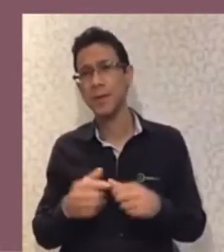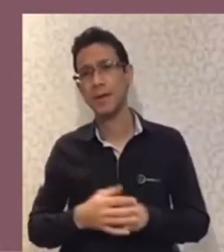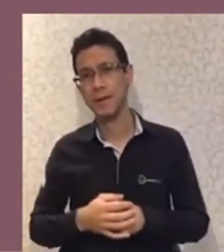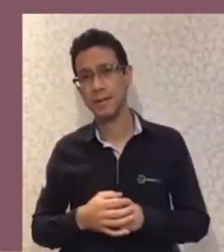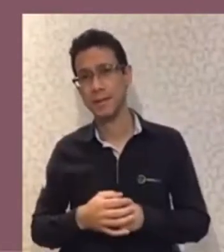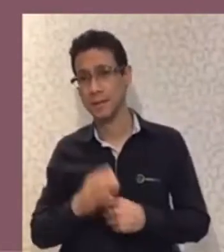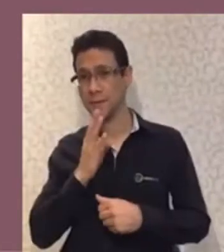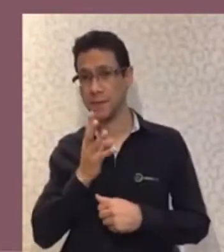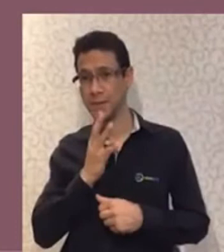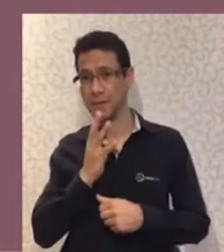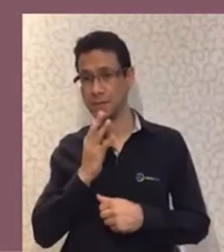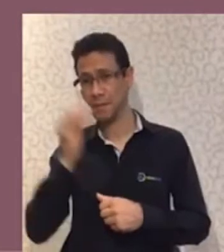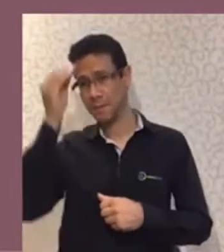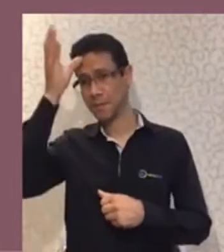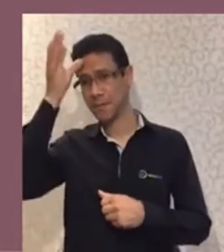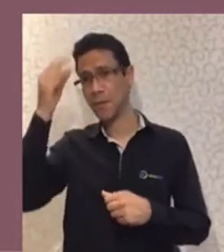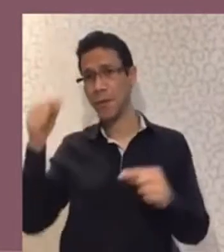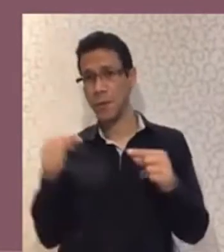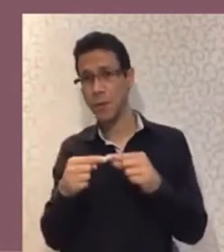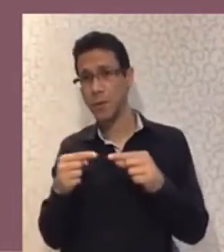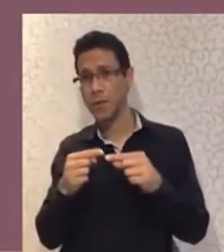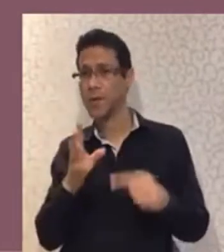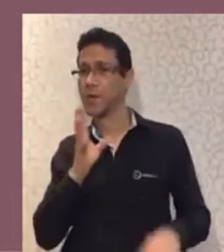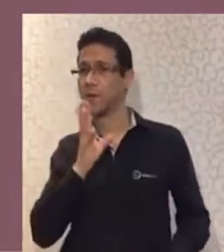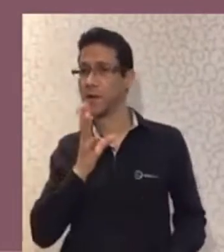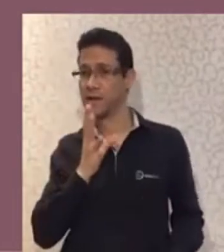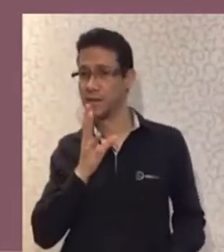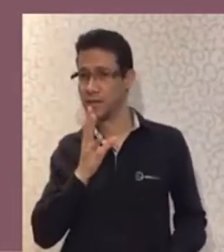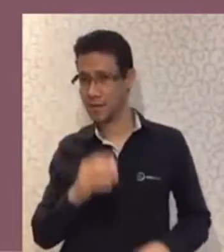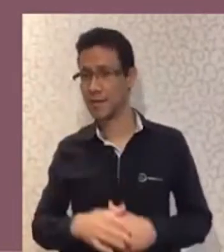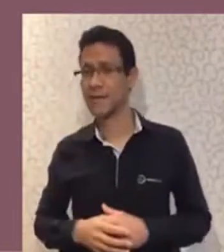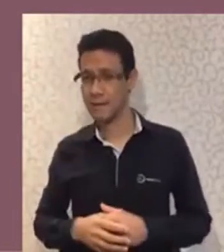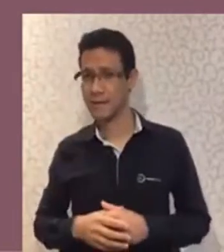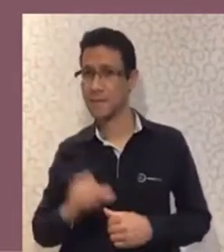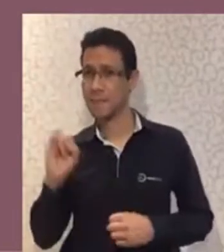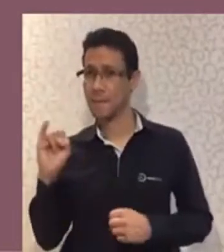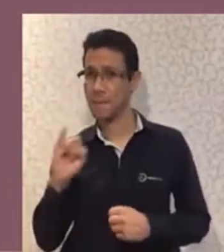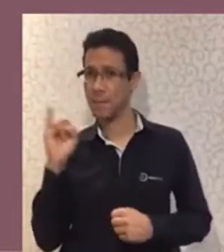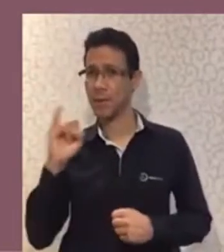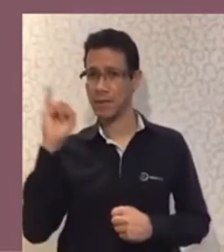Reconhecimento quer dizer reconhecer a importância,